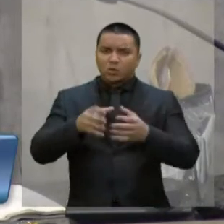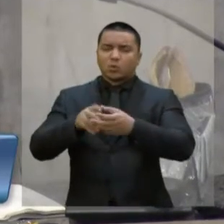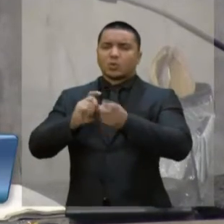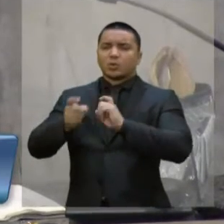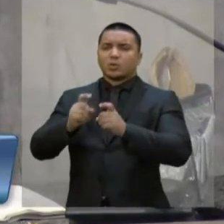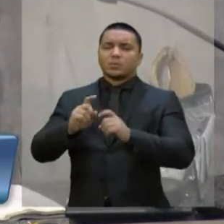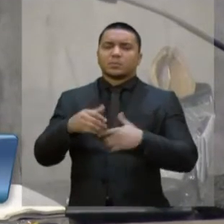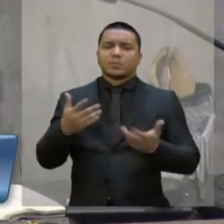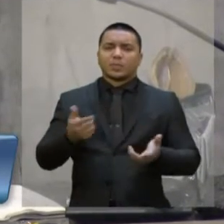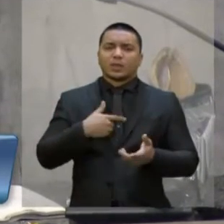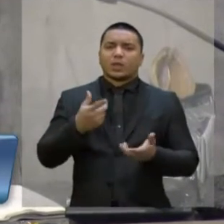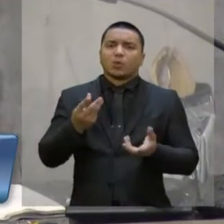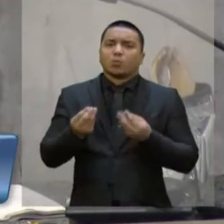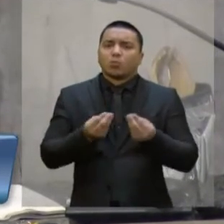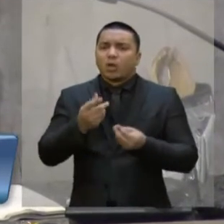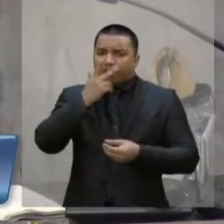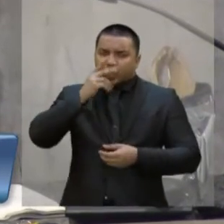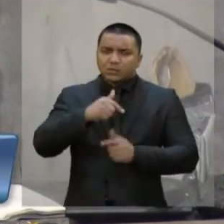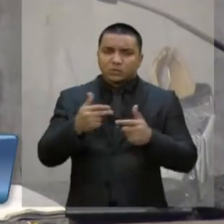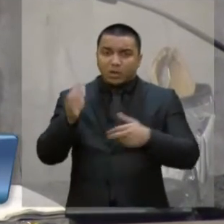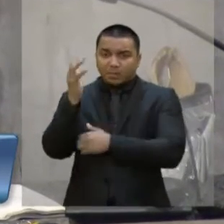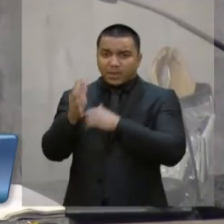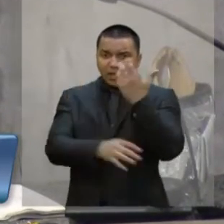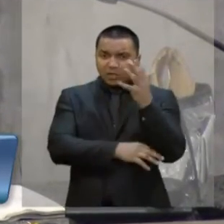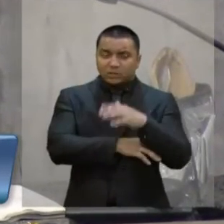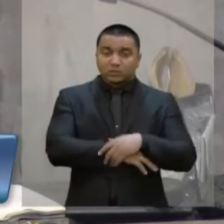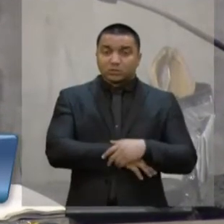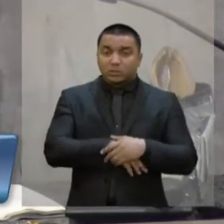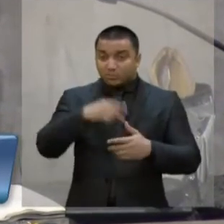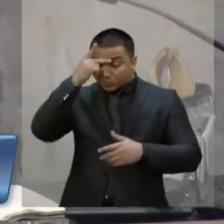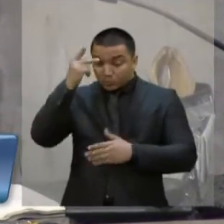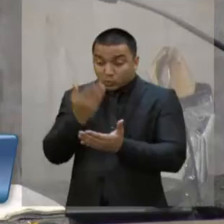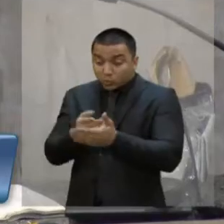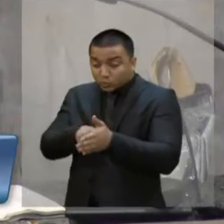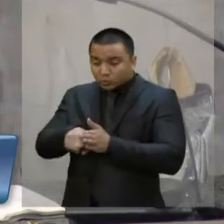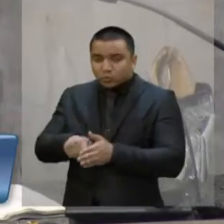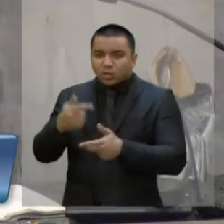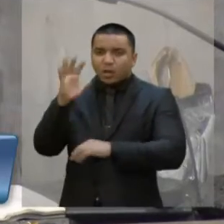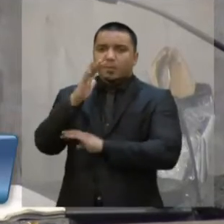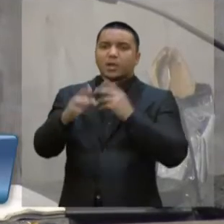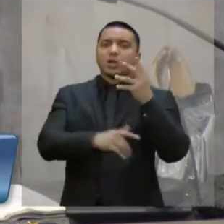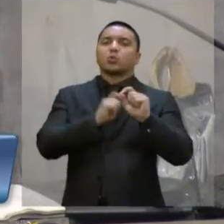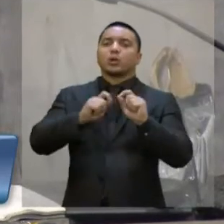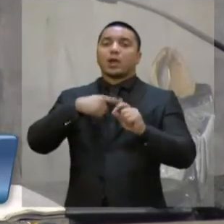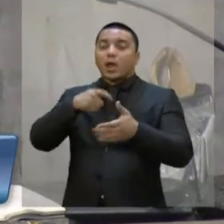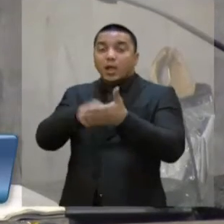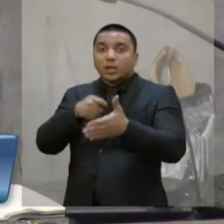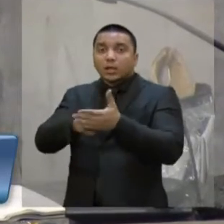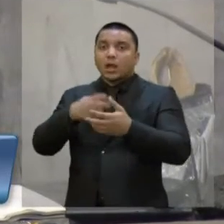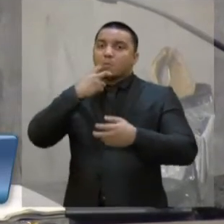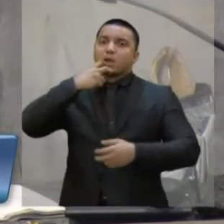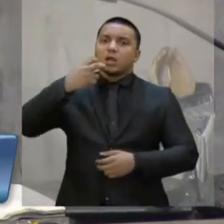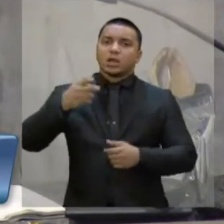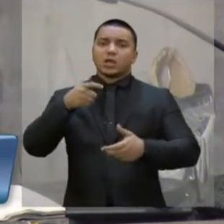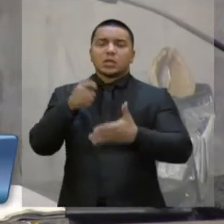Meio Ambiente, está ficando ambientalista. Eu quero dizer que os ambientalistas, eles são vozes que clamam no deserto. Eles